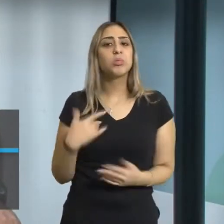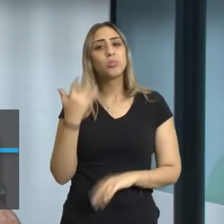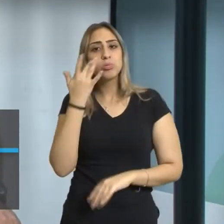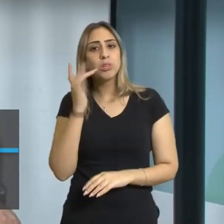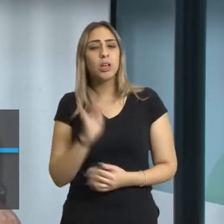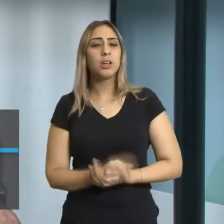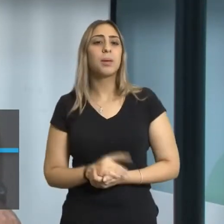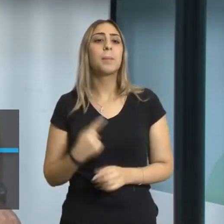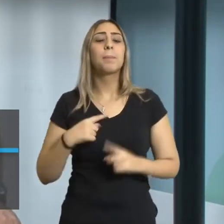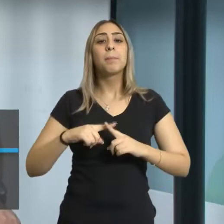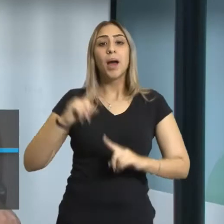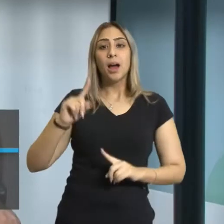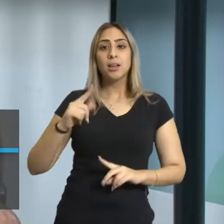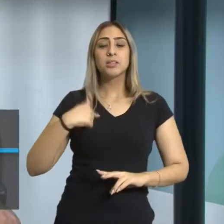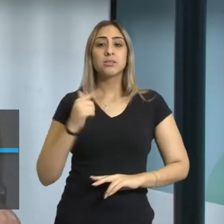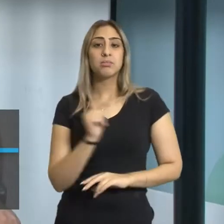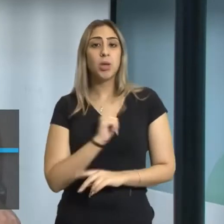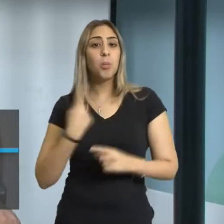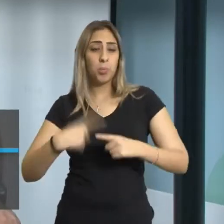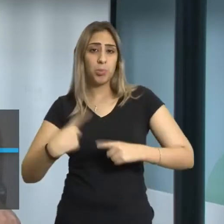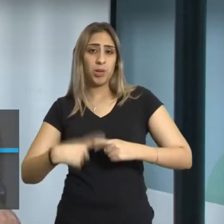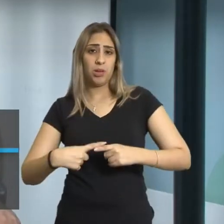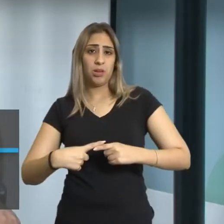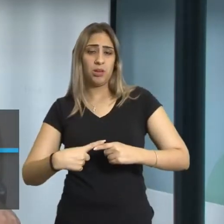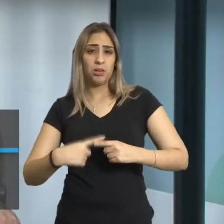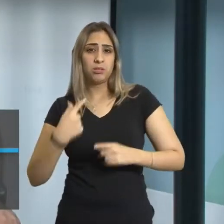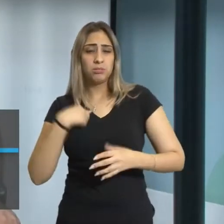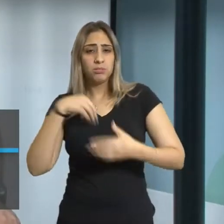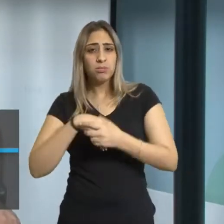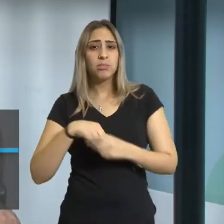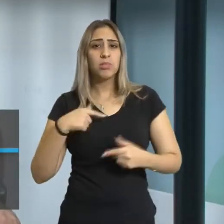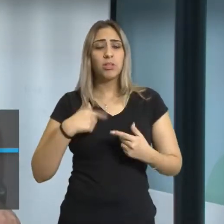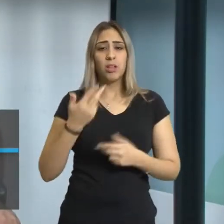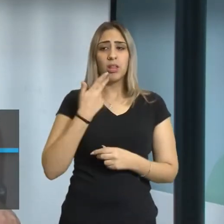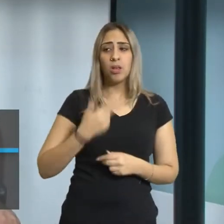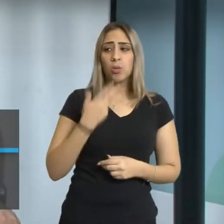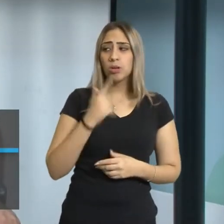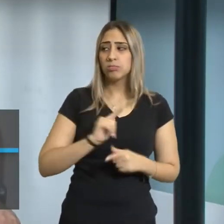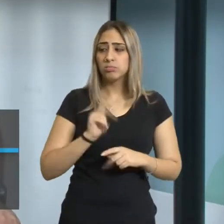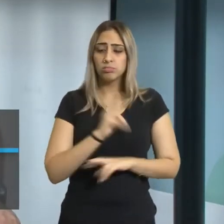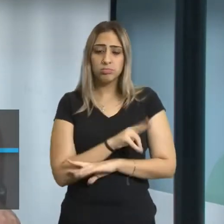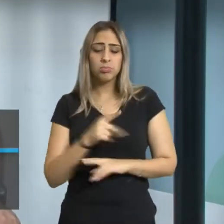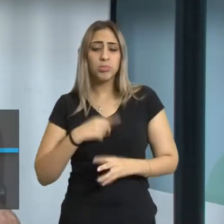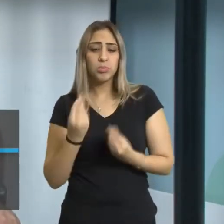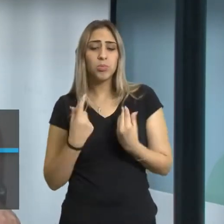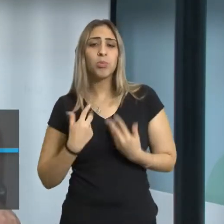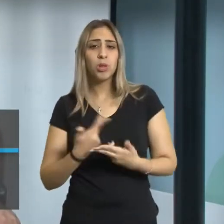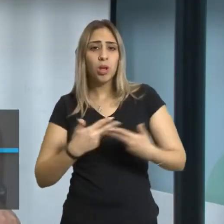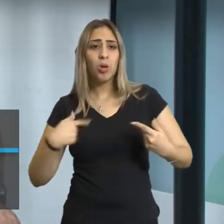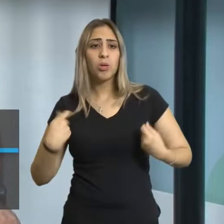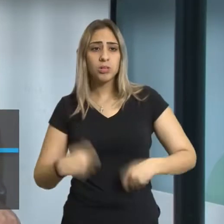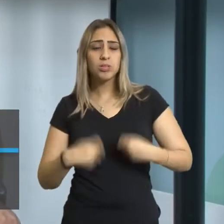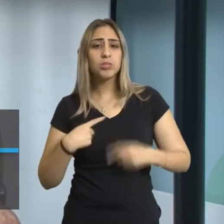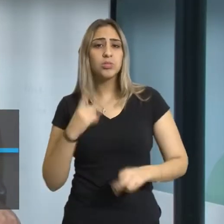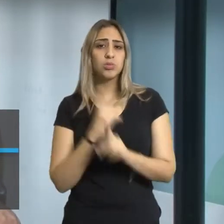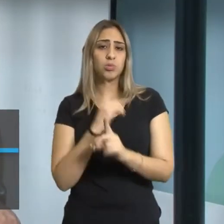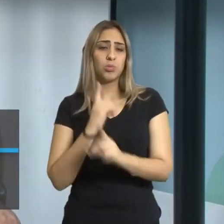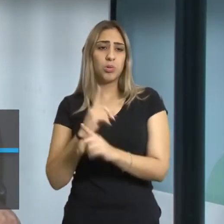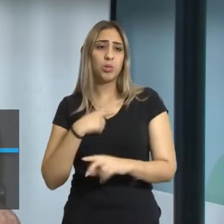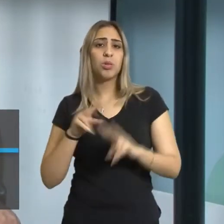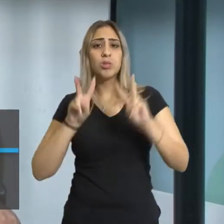mas tem um porquê né seres humanos iguais ela sempre andam bem juntos né Tem muita coisa que a gente descobre